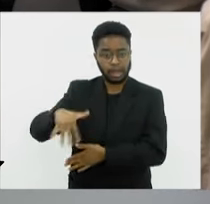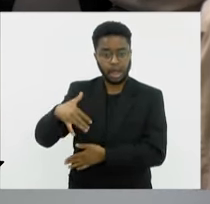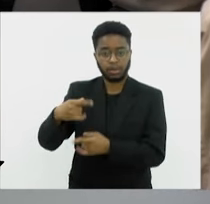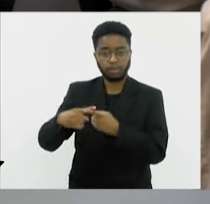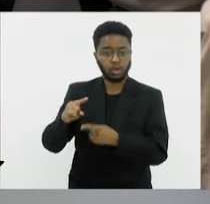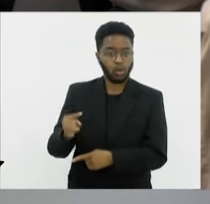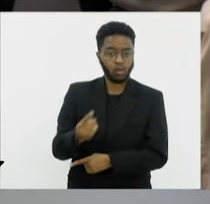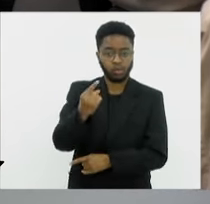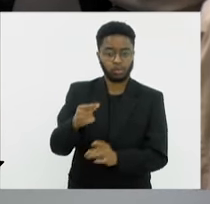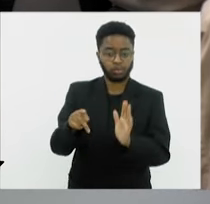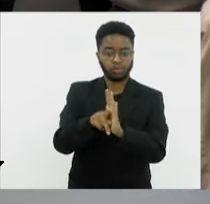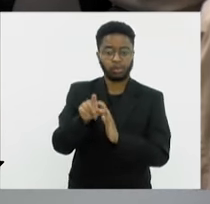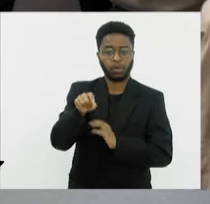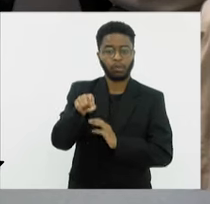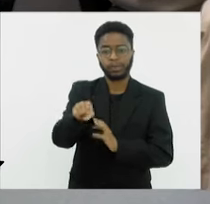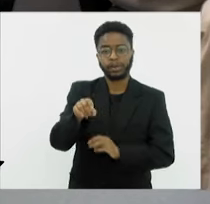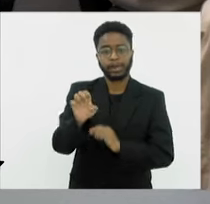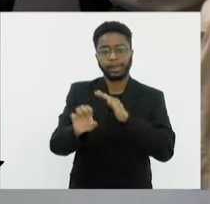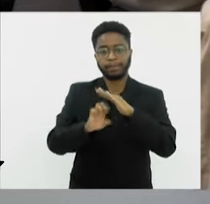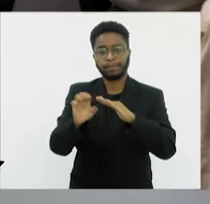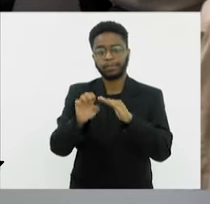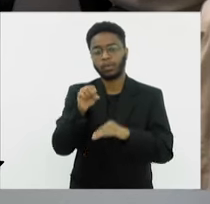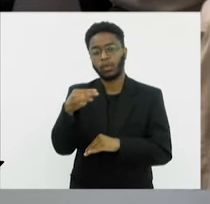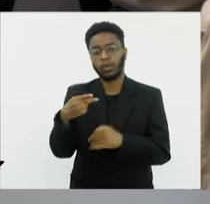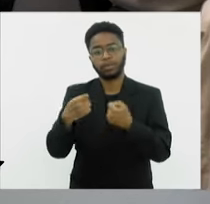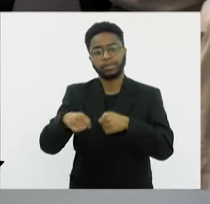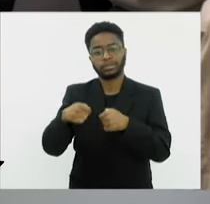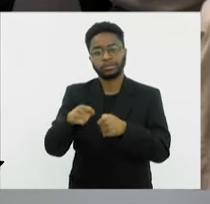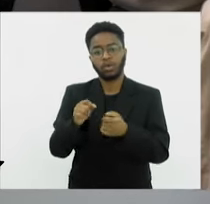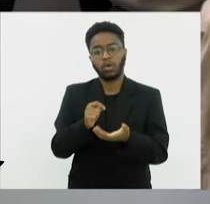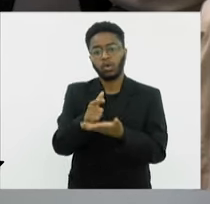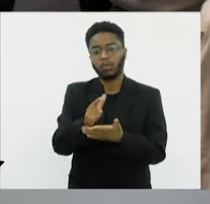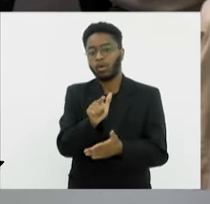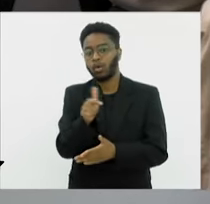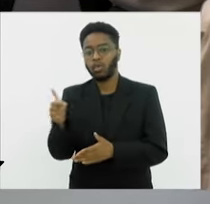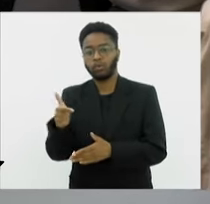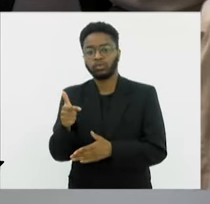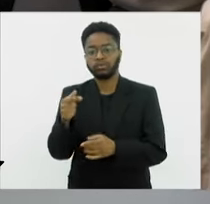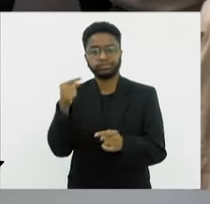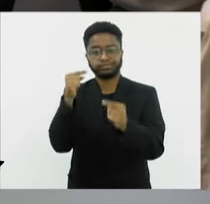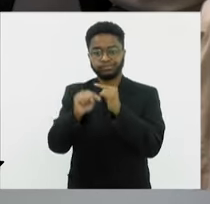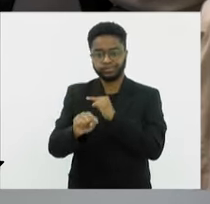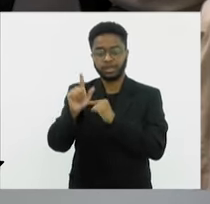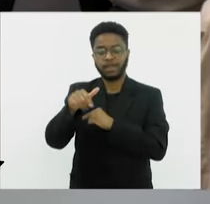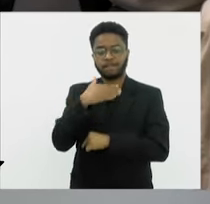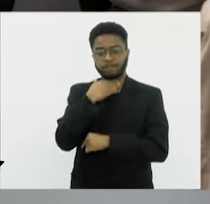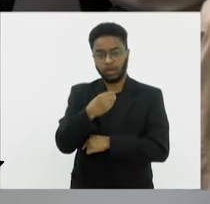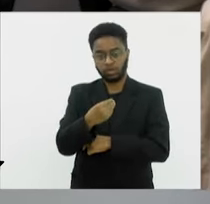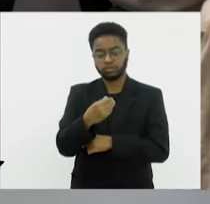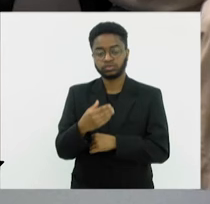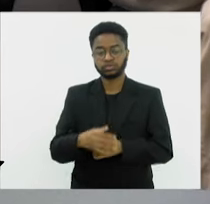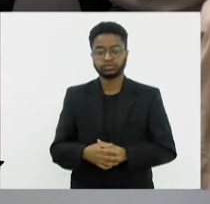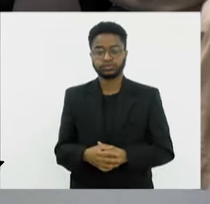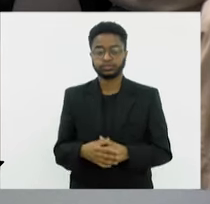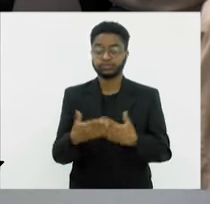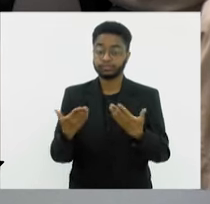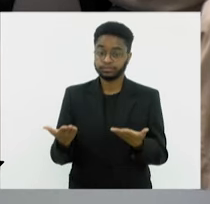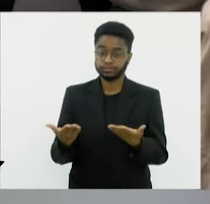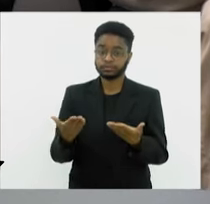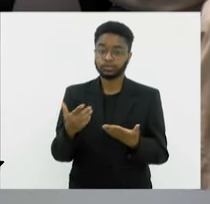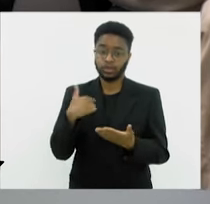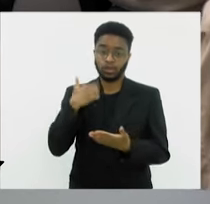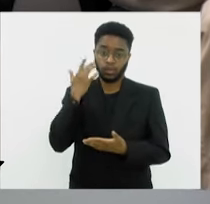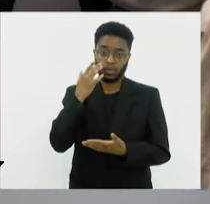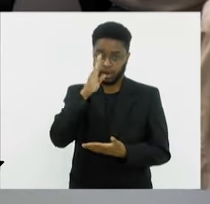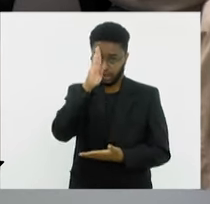você tem que comprar daquela empresa, ou então você tem que comprar um que não é autorizado pelaquela empresa, que se torna um produto falsificado. E acho que foi um avanço,